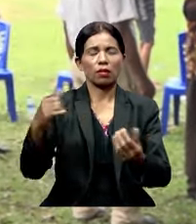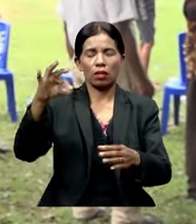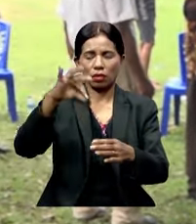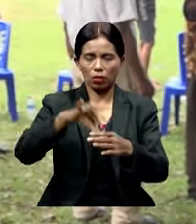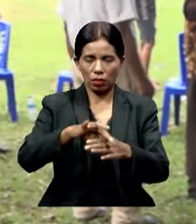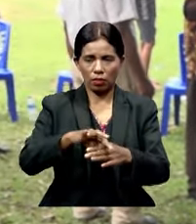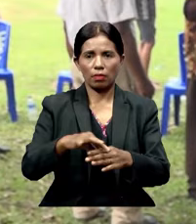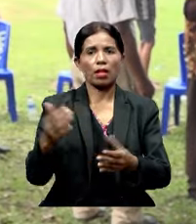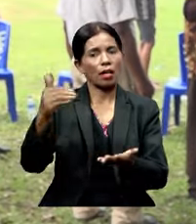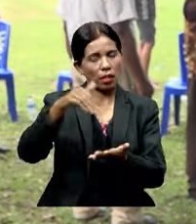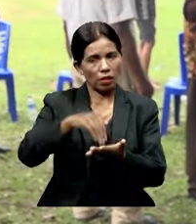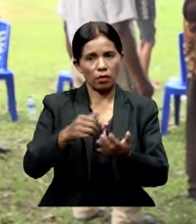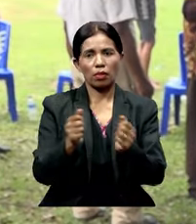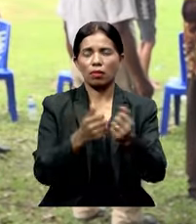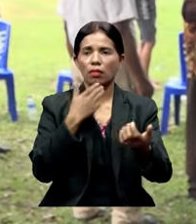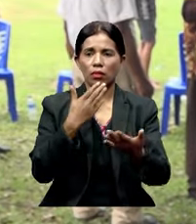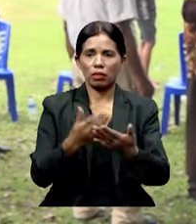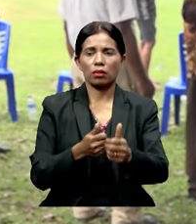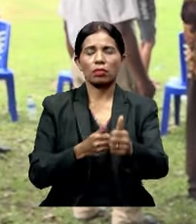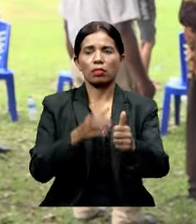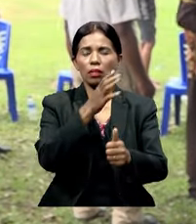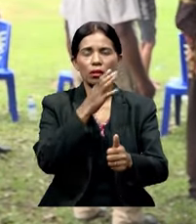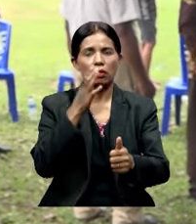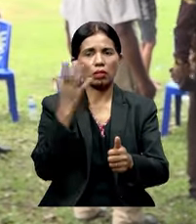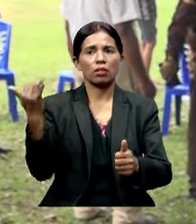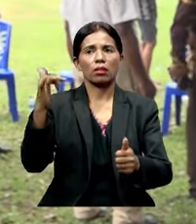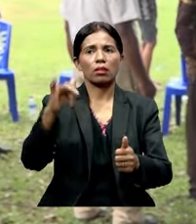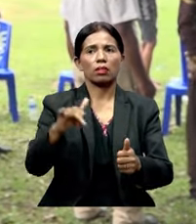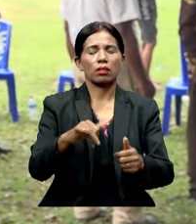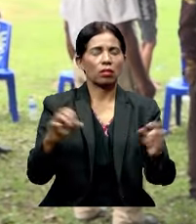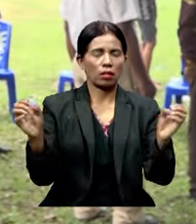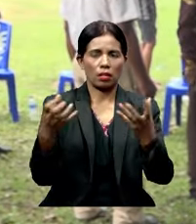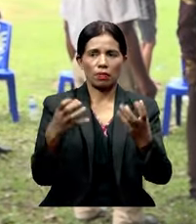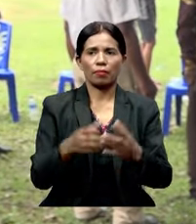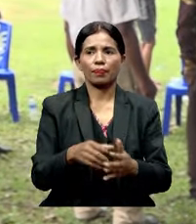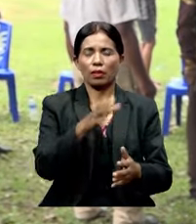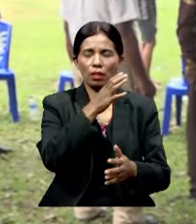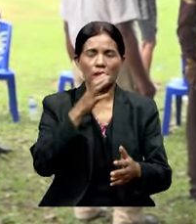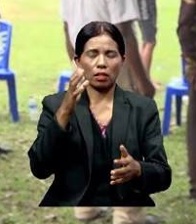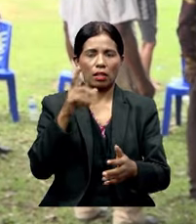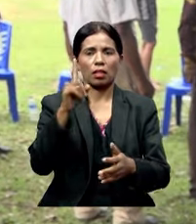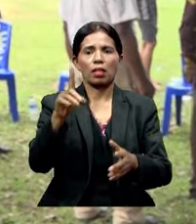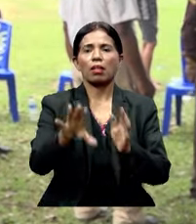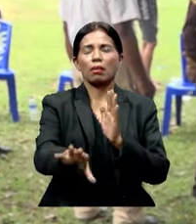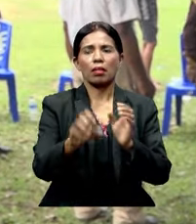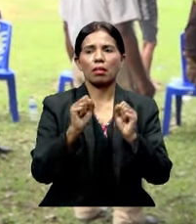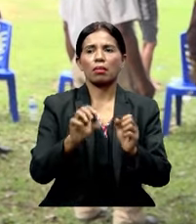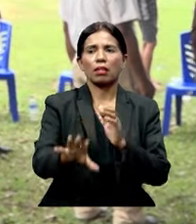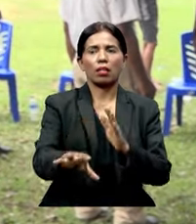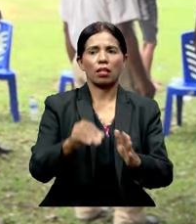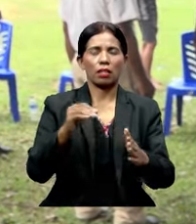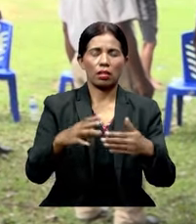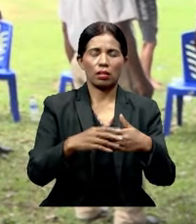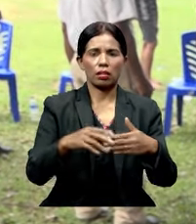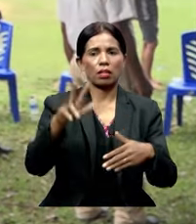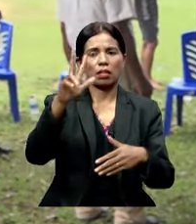normal. E tu ir agricultor ser a TTV, cada ser na produção lá máximo. Hectare ida, bel retan deit, 3 toneladas. E